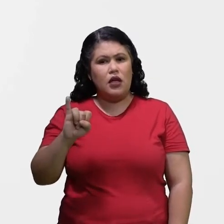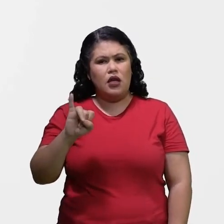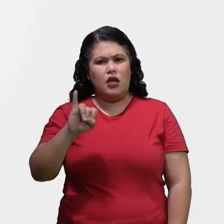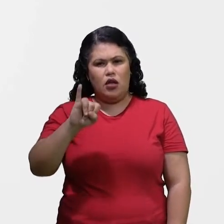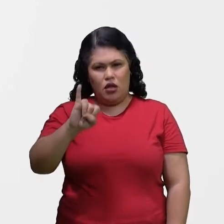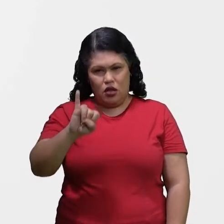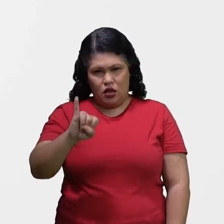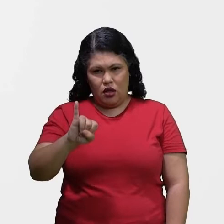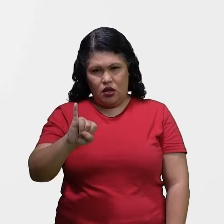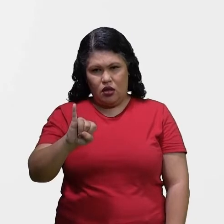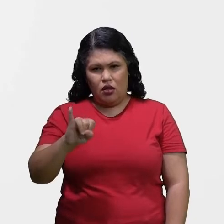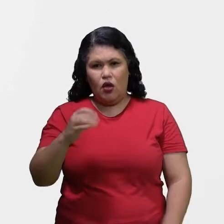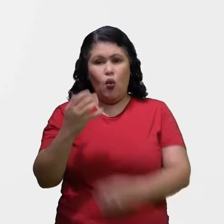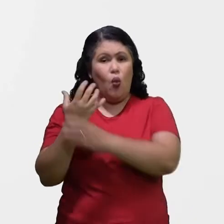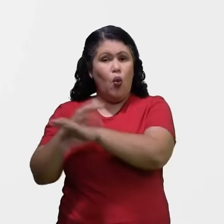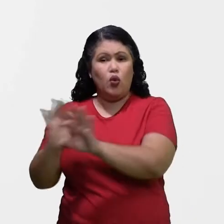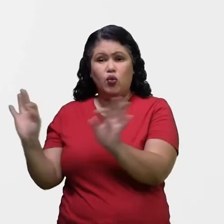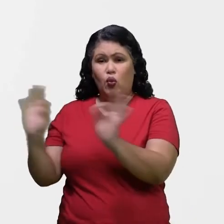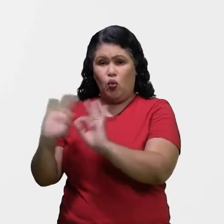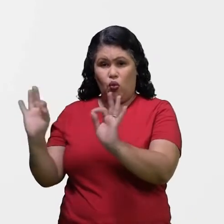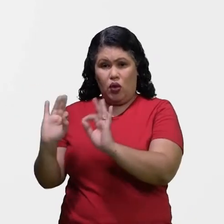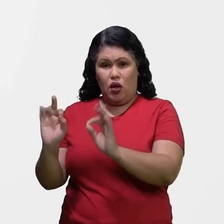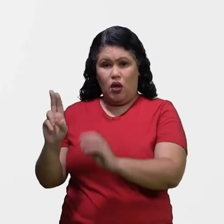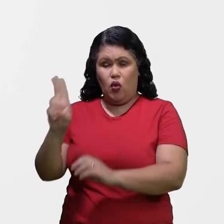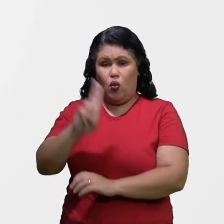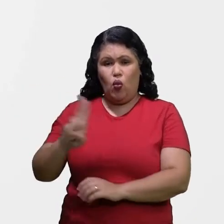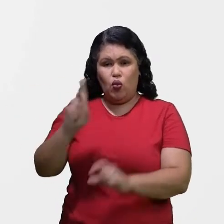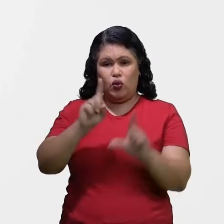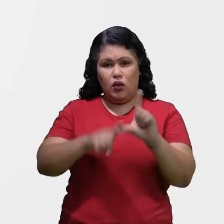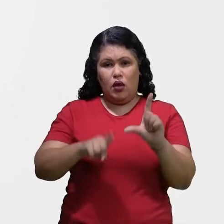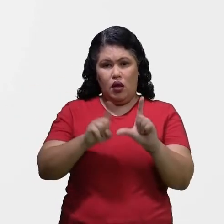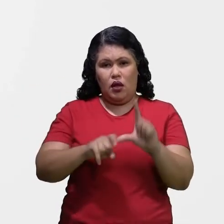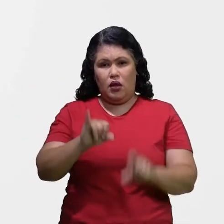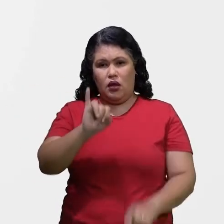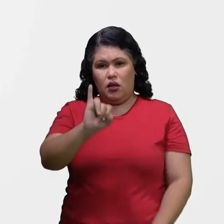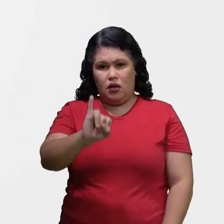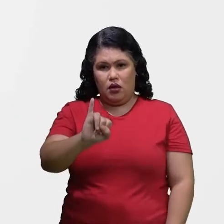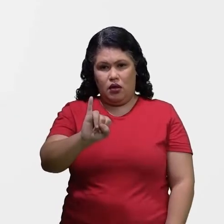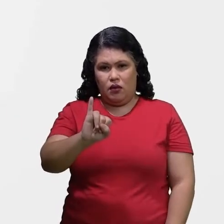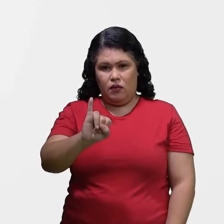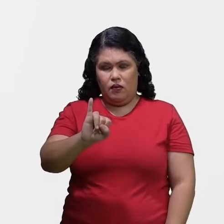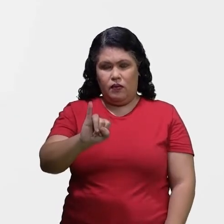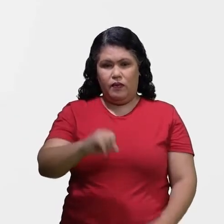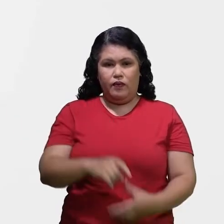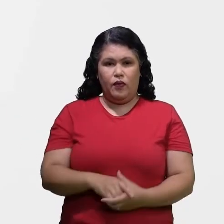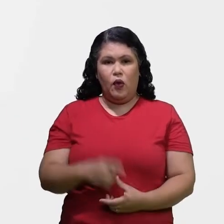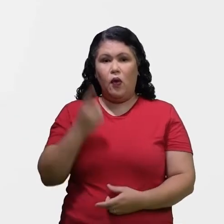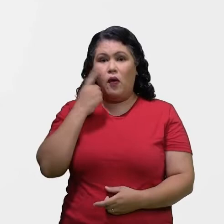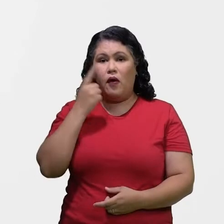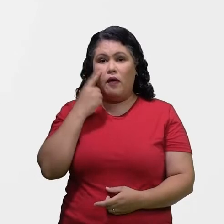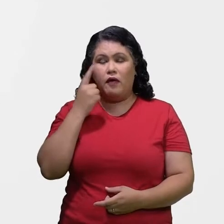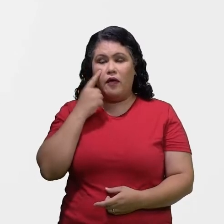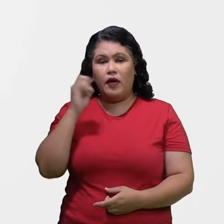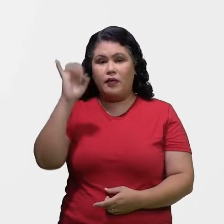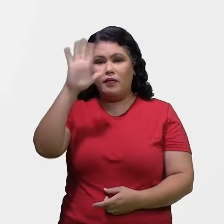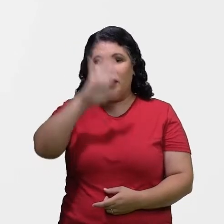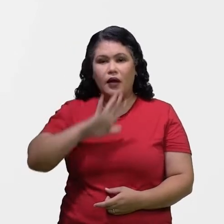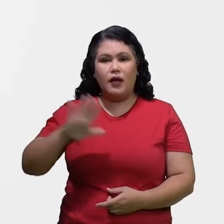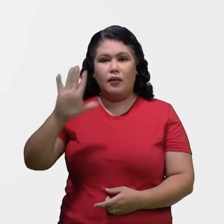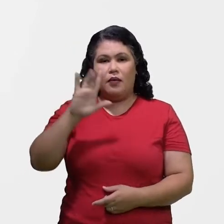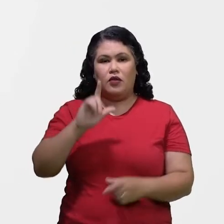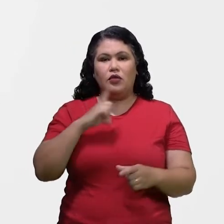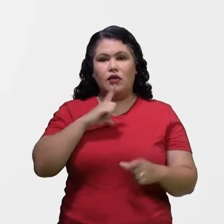I. Aí você precisa observar esses animais. Vocês vão ver os animais. E aí vocês vão me classificar